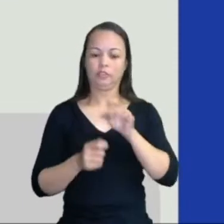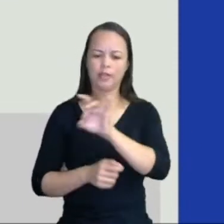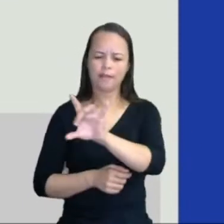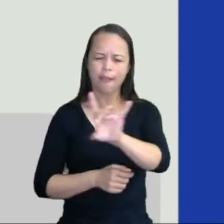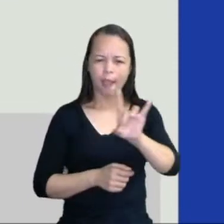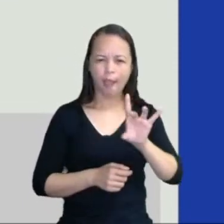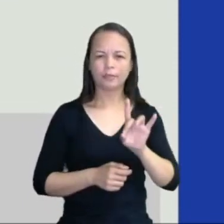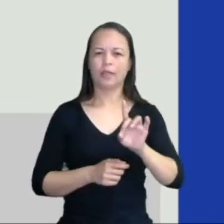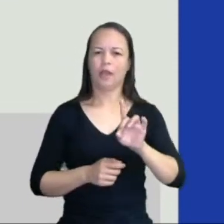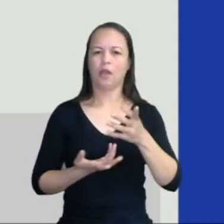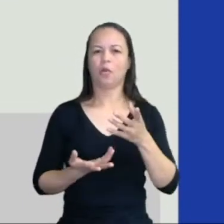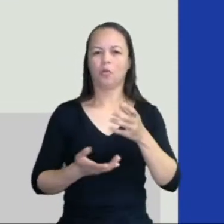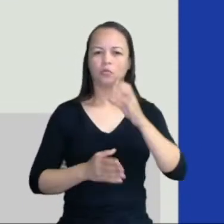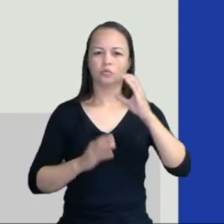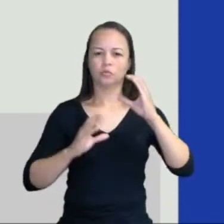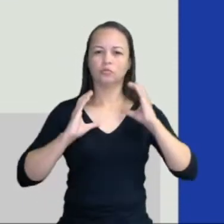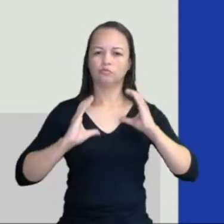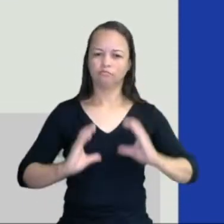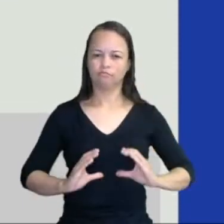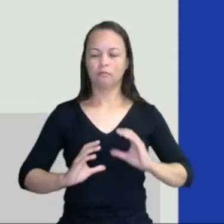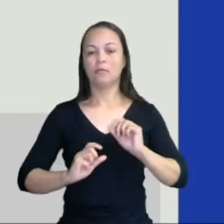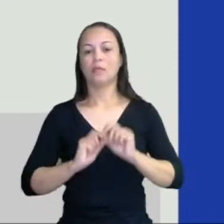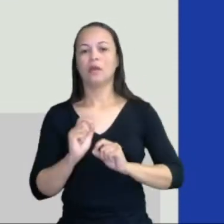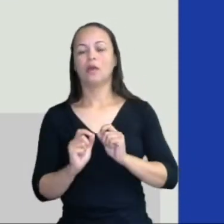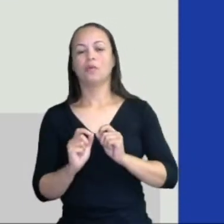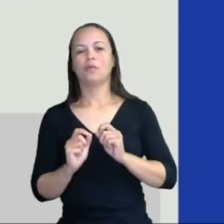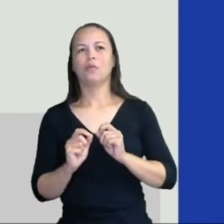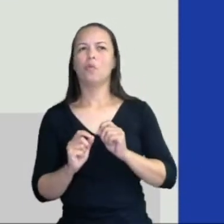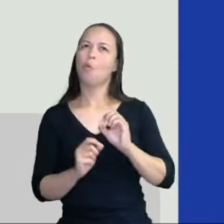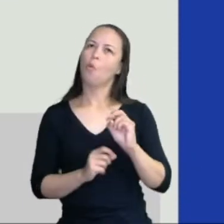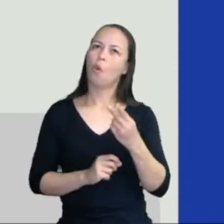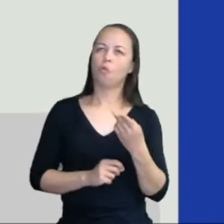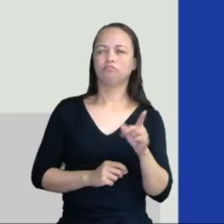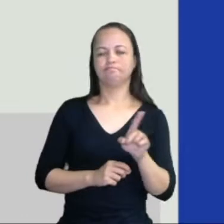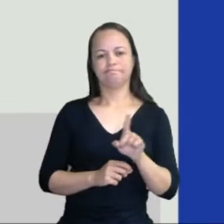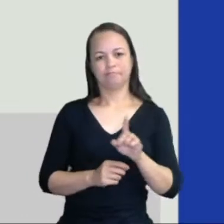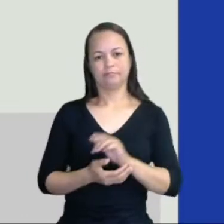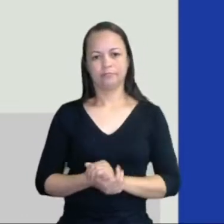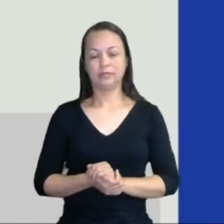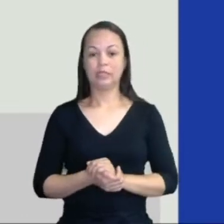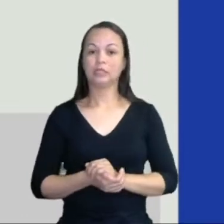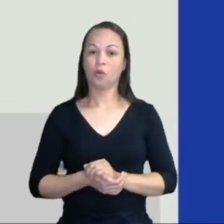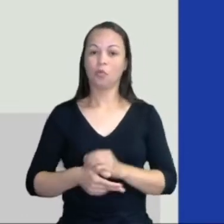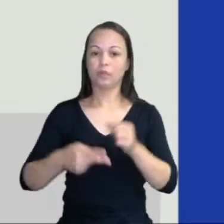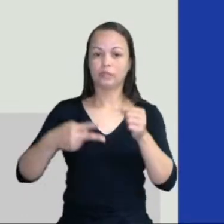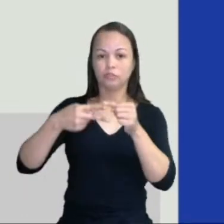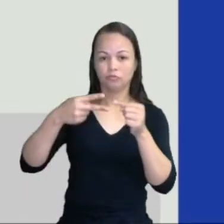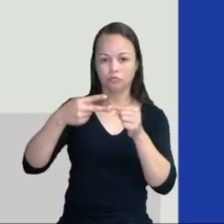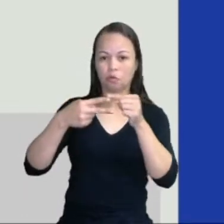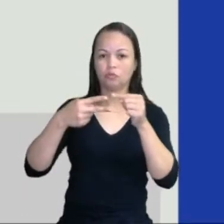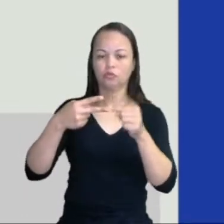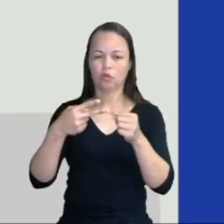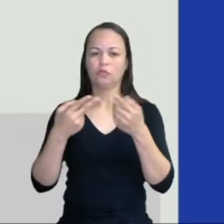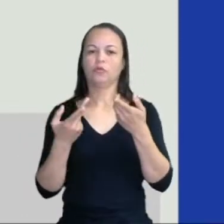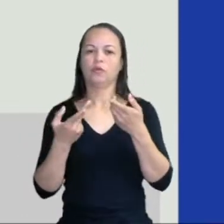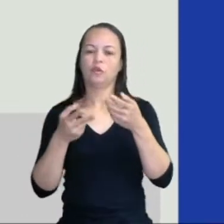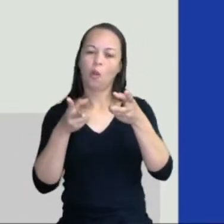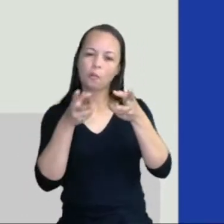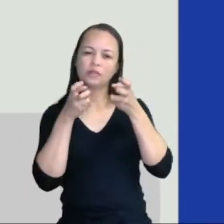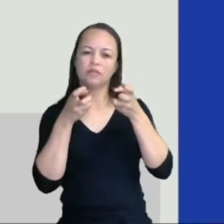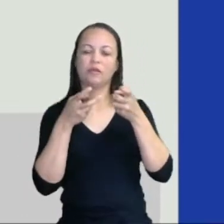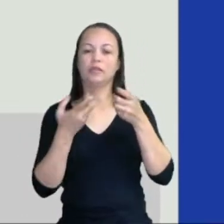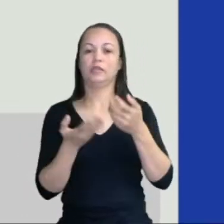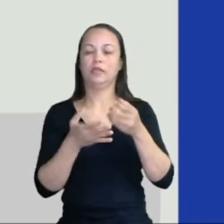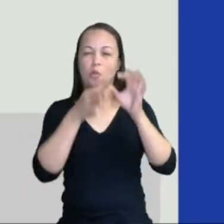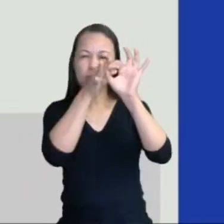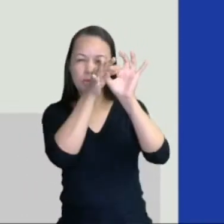dos cidadãos ou não. E isso com esses dois tópicos, a gente vai observar que liberalismo,